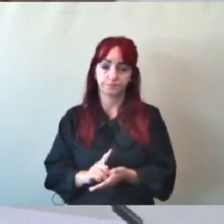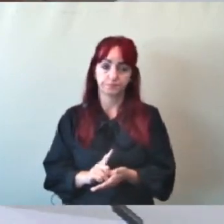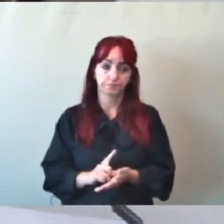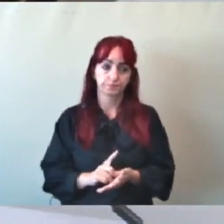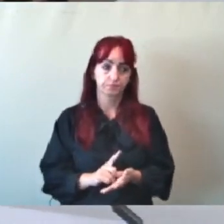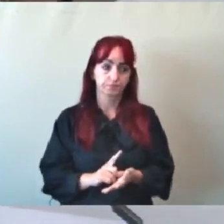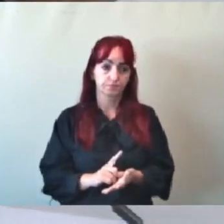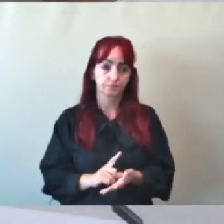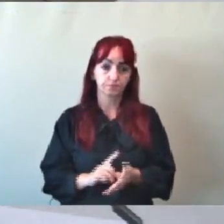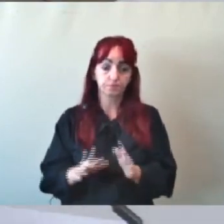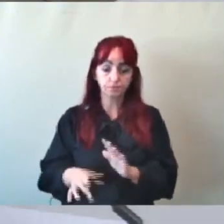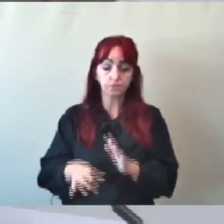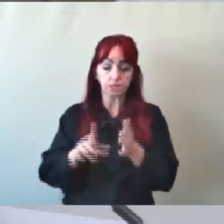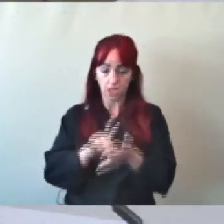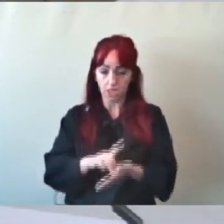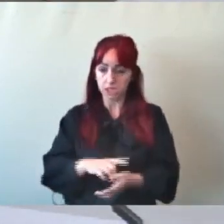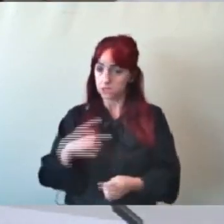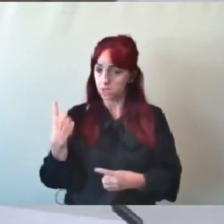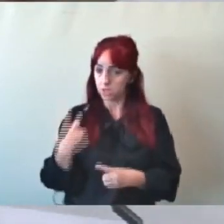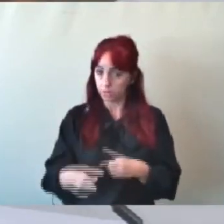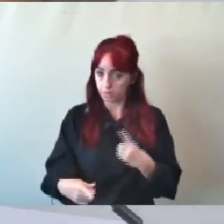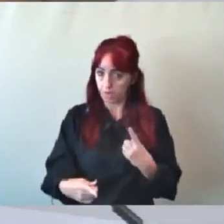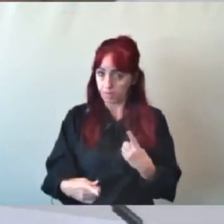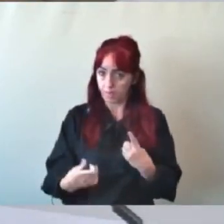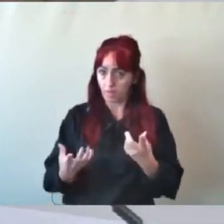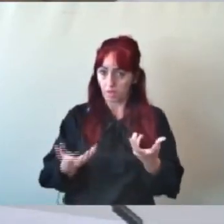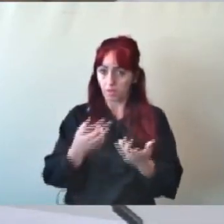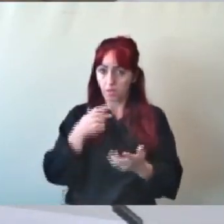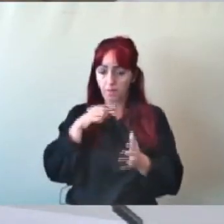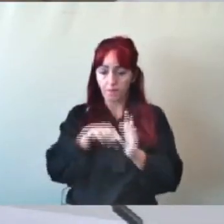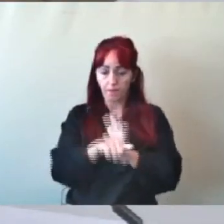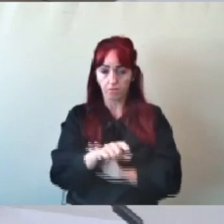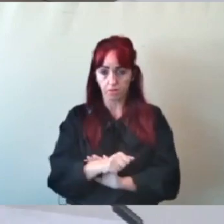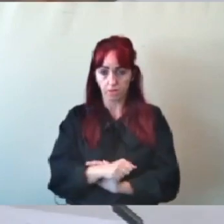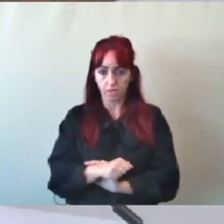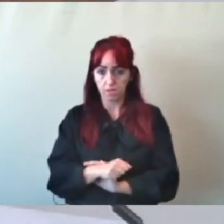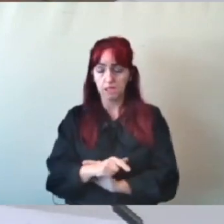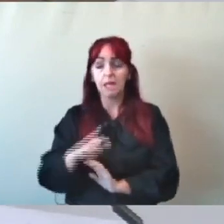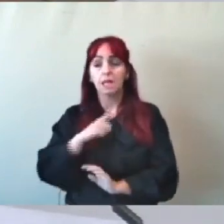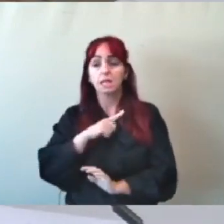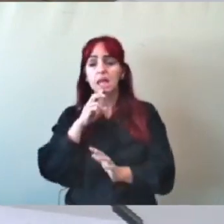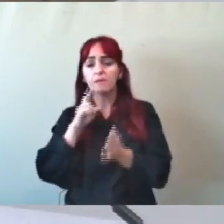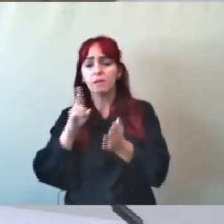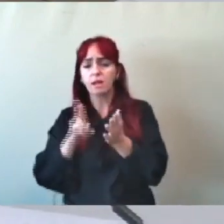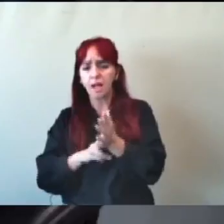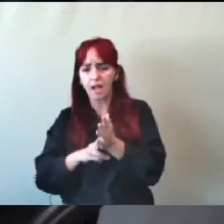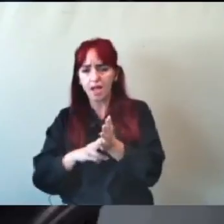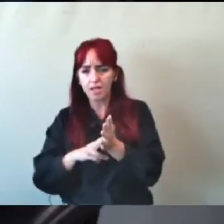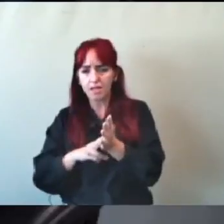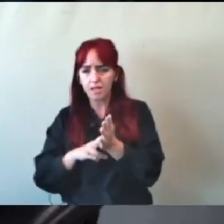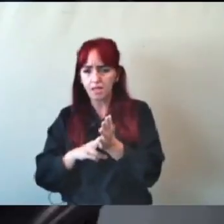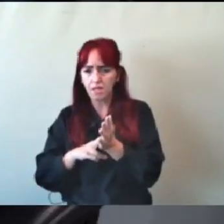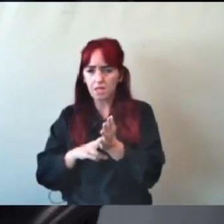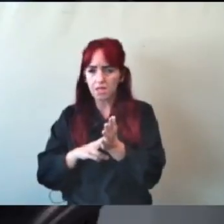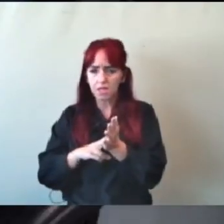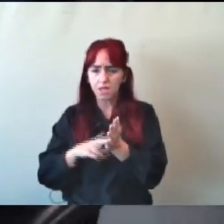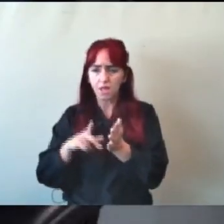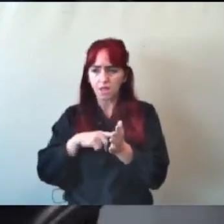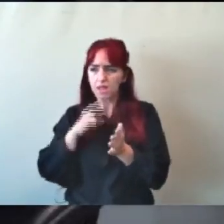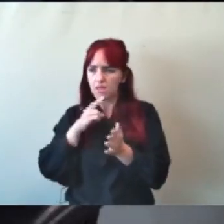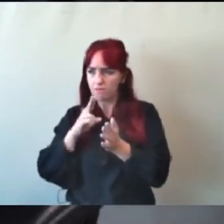proibição, deixa eu fazer uma pergunta a vocês. Vocês receberam alguma carta que supostamente vai ter